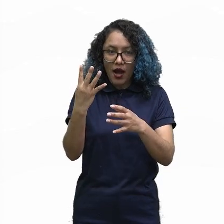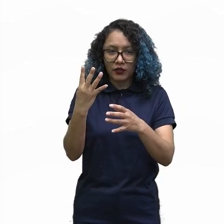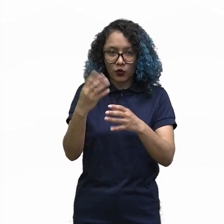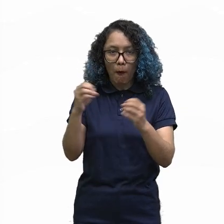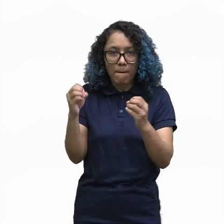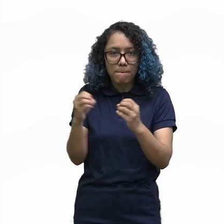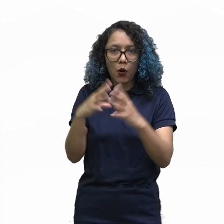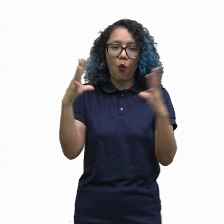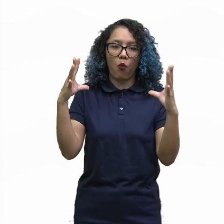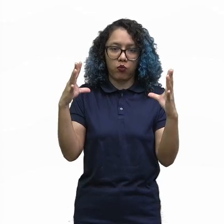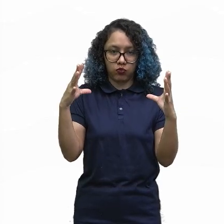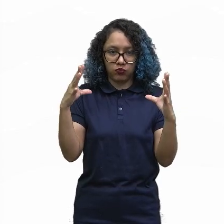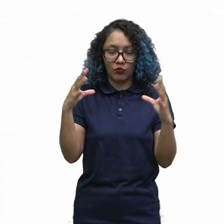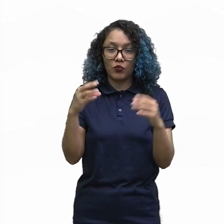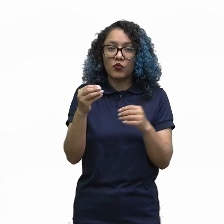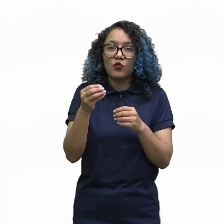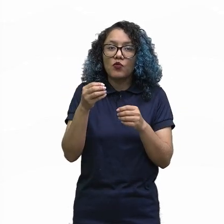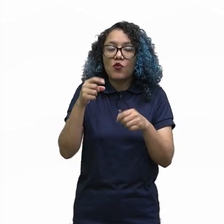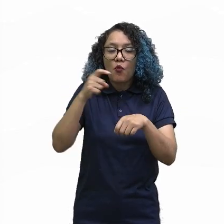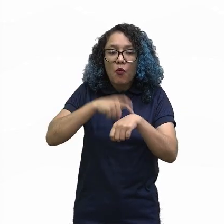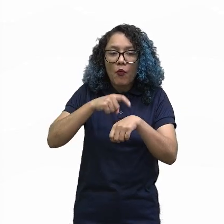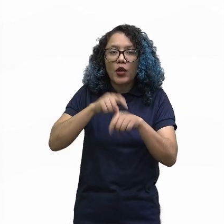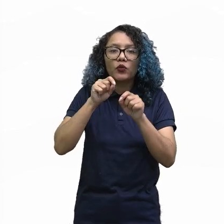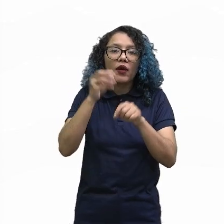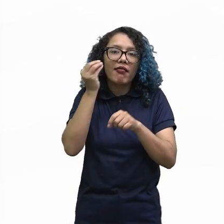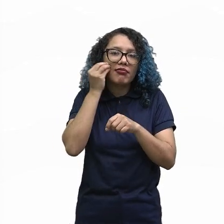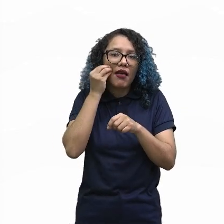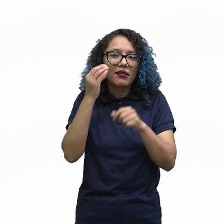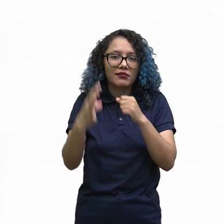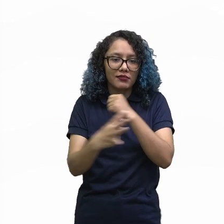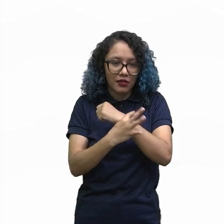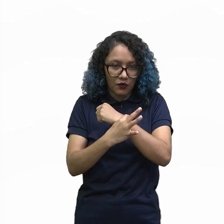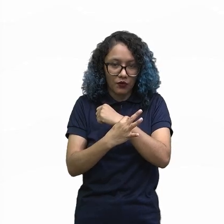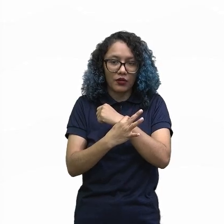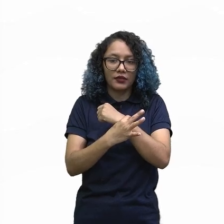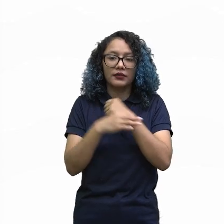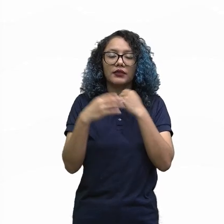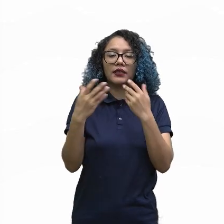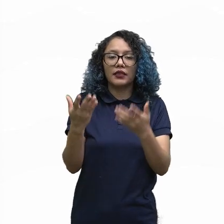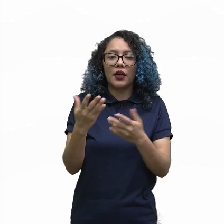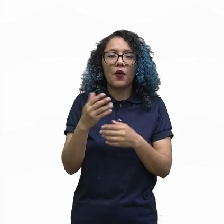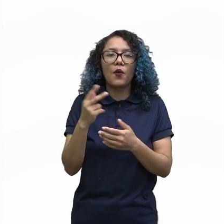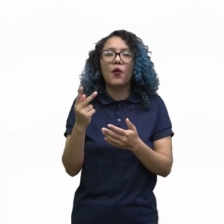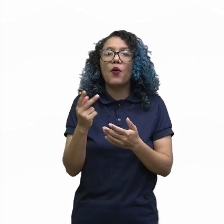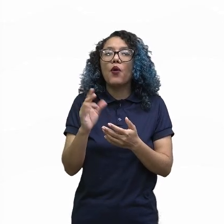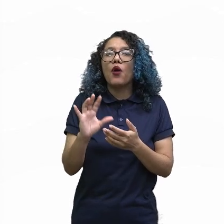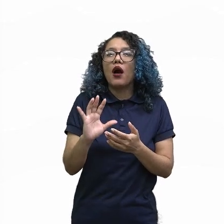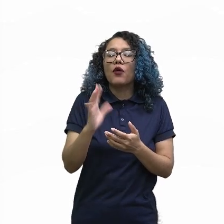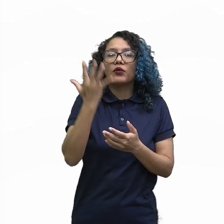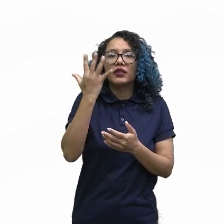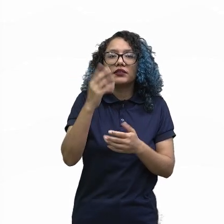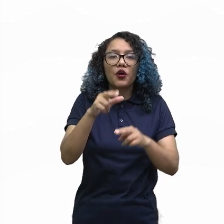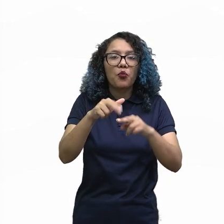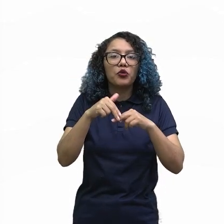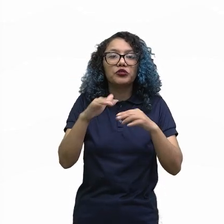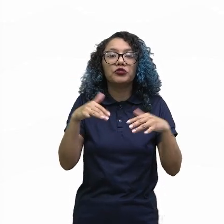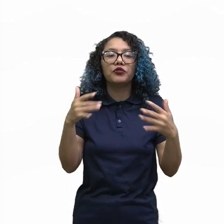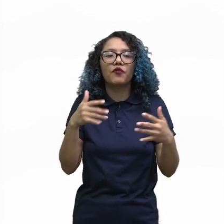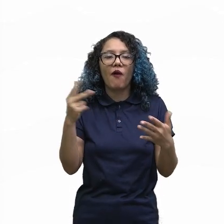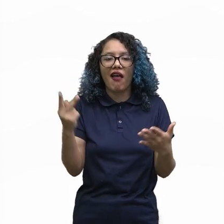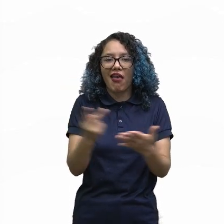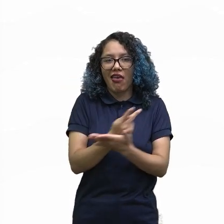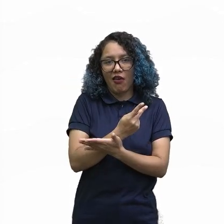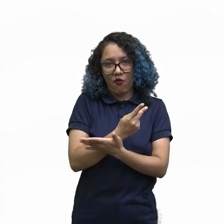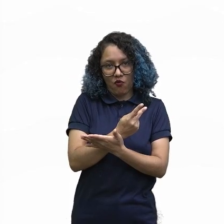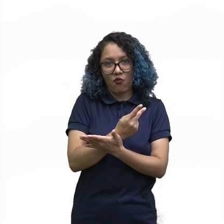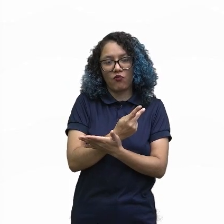de segurança. Então, note, aqui neste caso, foi um erro humano. Inclusive, tem até